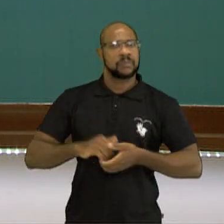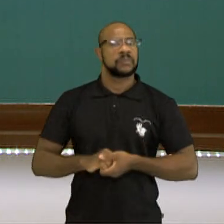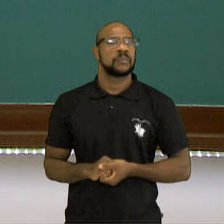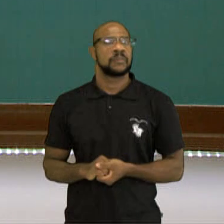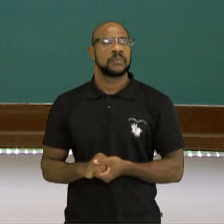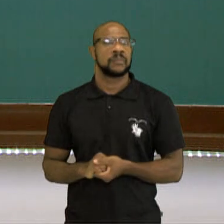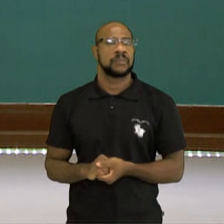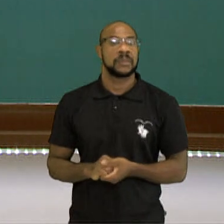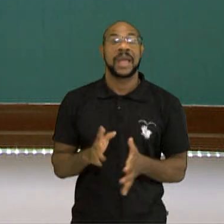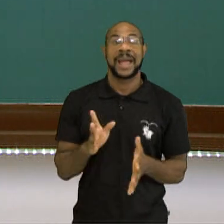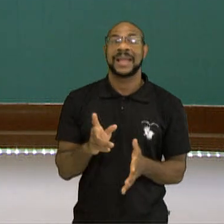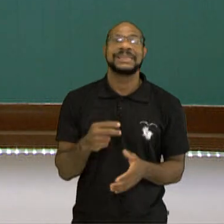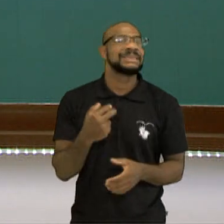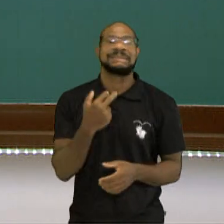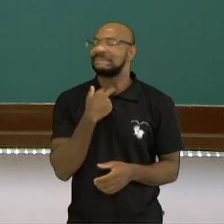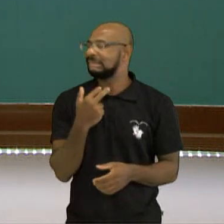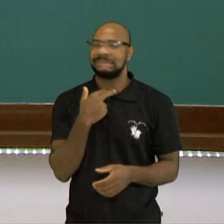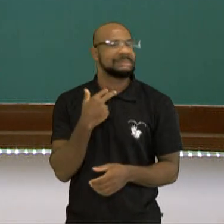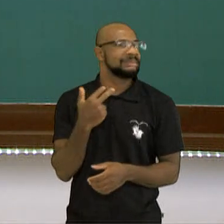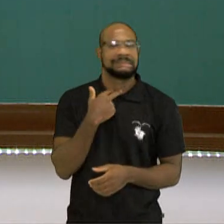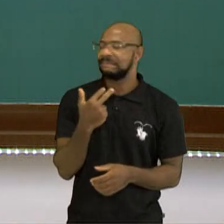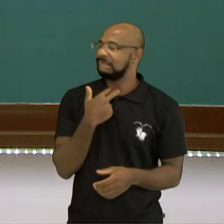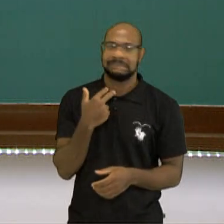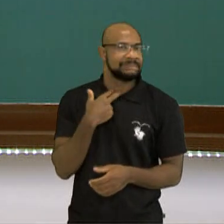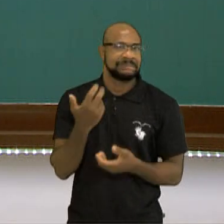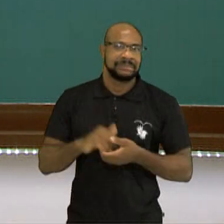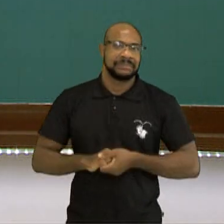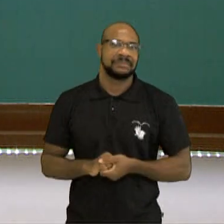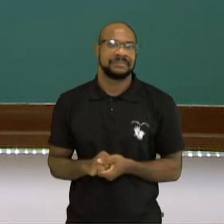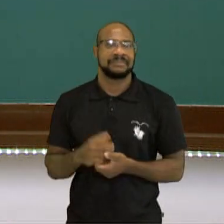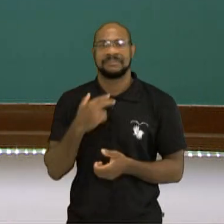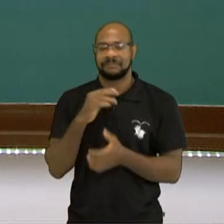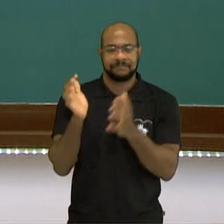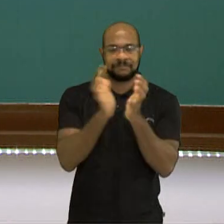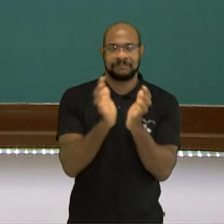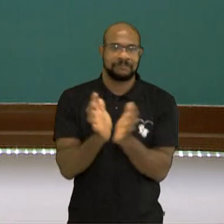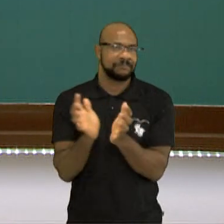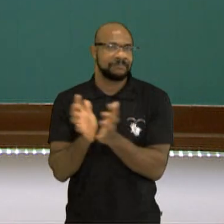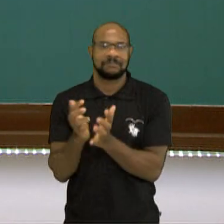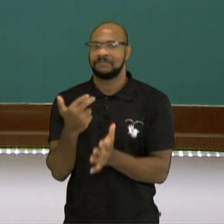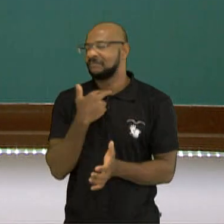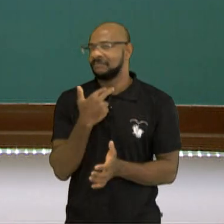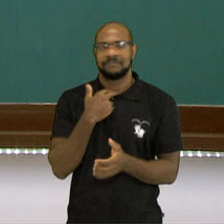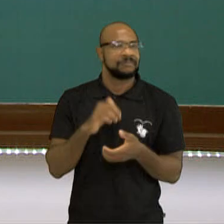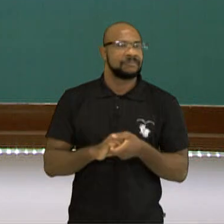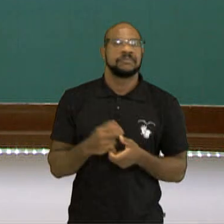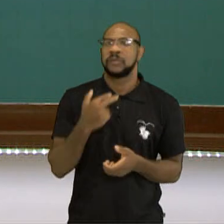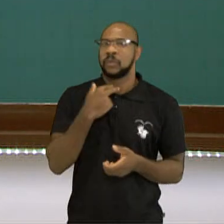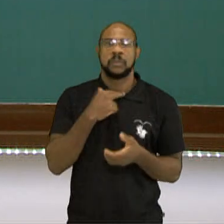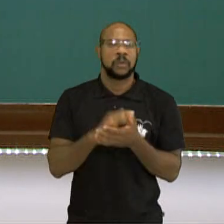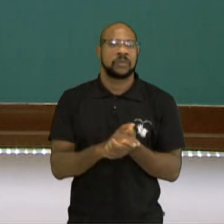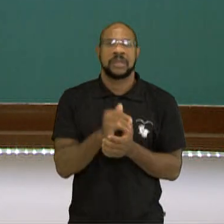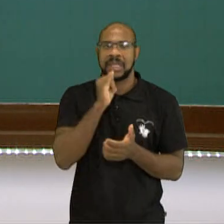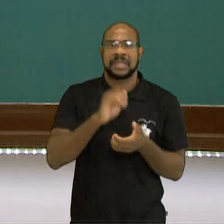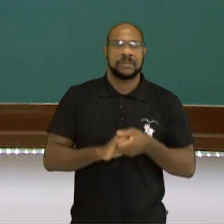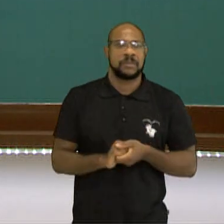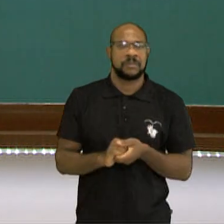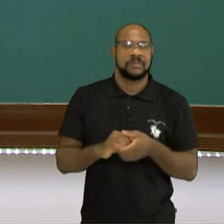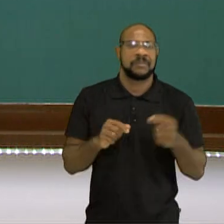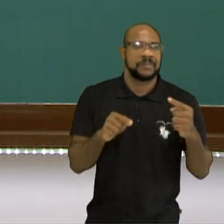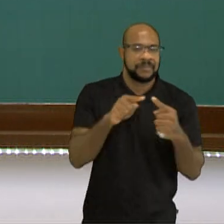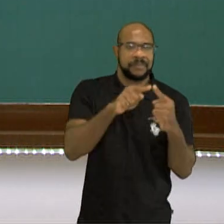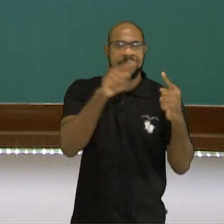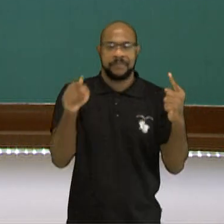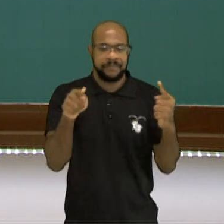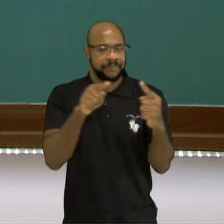Não é função, pois temos um elemento do domínio com mais de uma imagem no contradomínio. Eu não posso, aqui diz que tem um elemento, mas são os